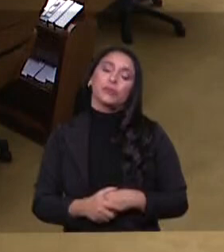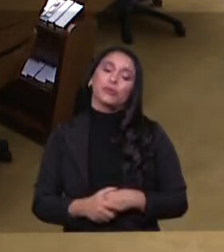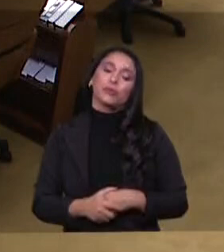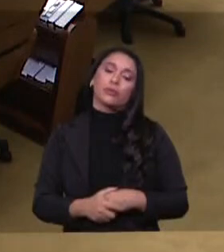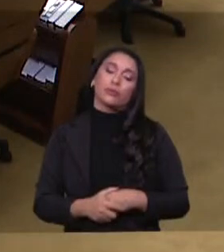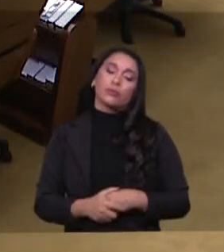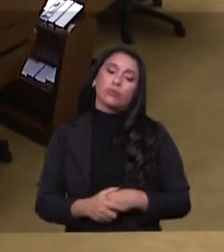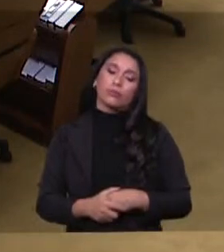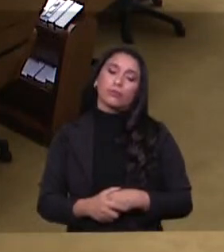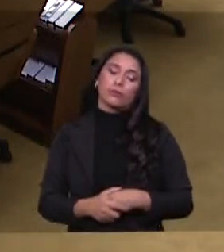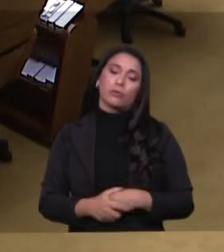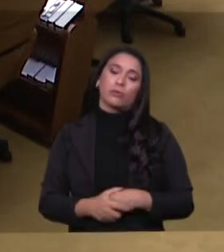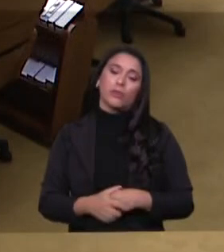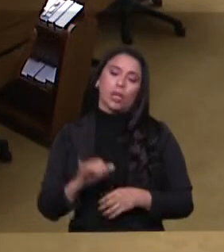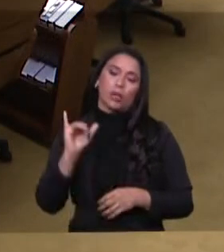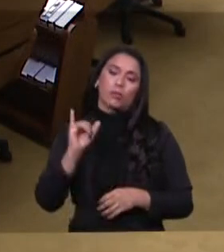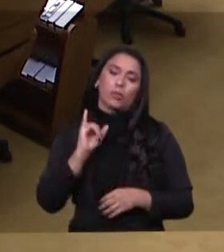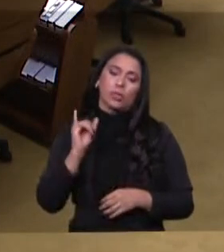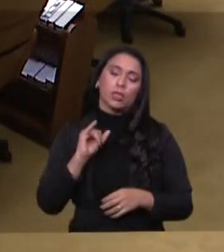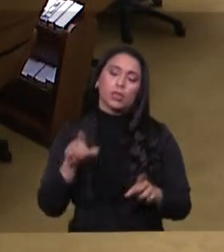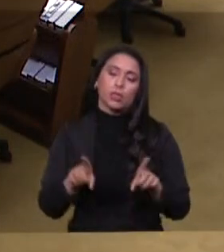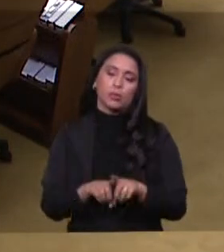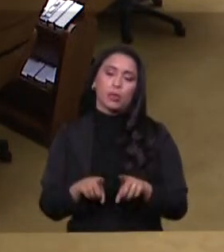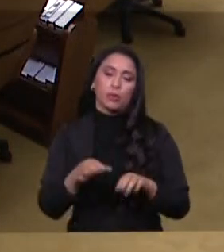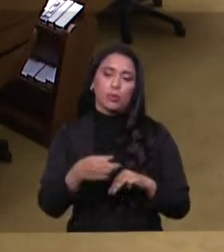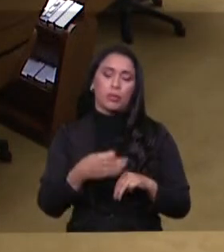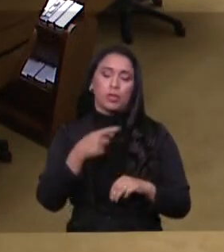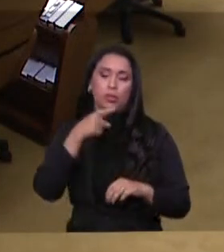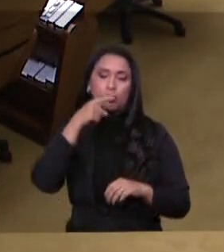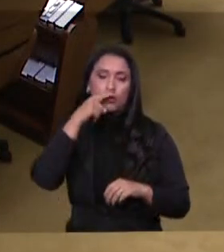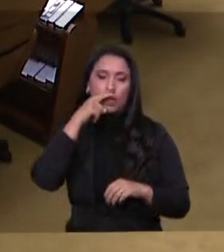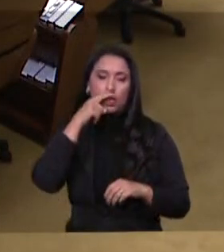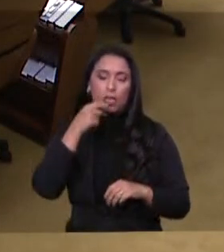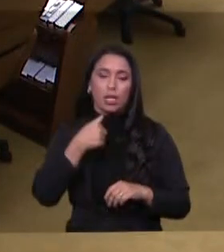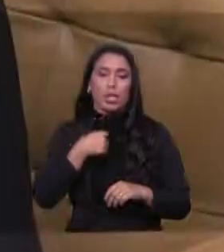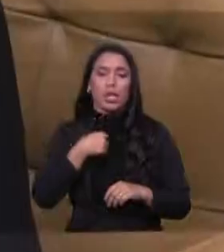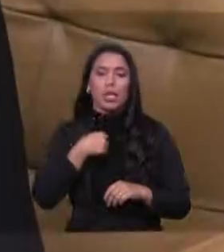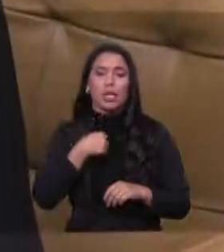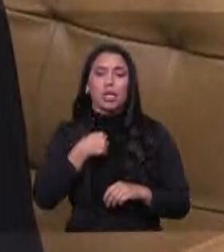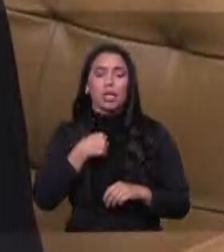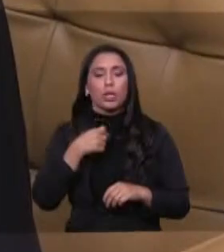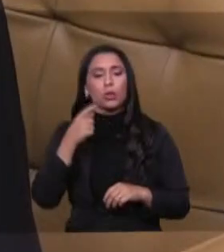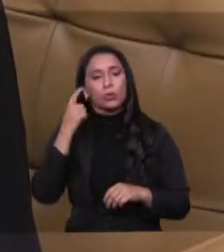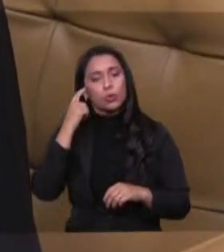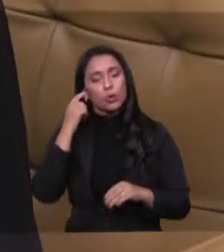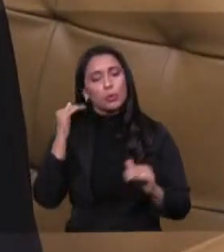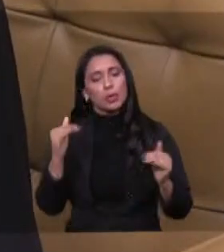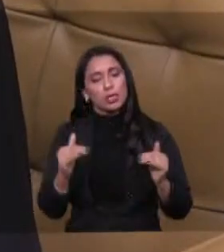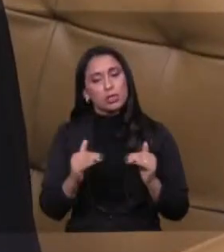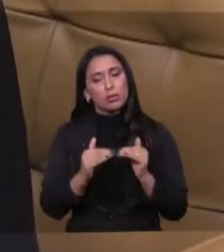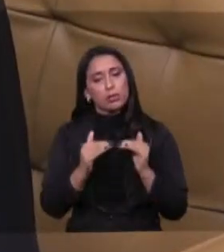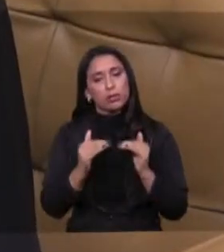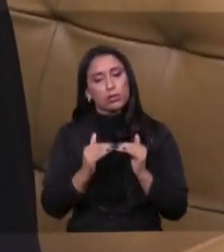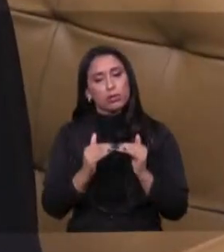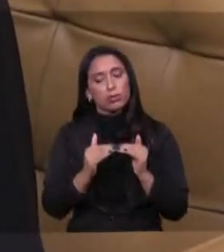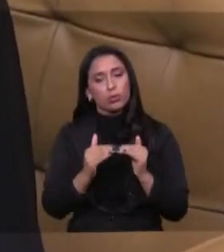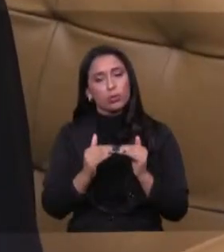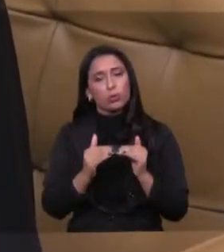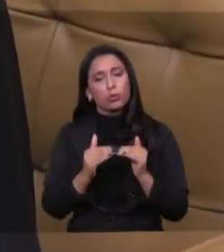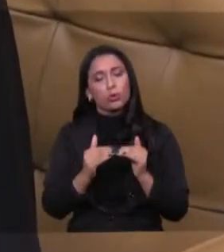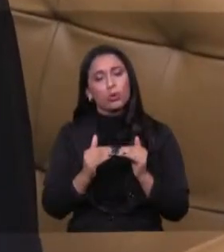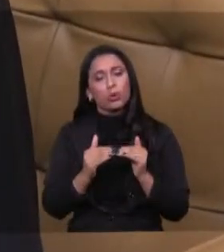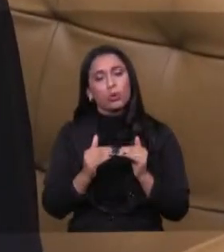diferentemente, eu acho que importa do que está dizendo o ministro... Com a palavra, o ministro Gilmar Mendes. Eu estou também me alinhando à